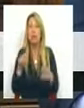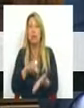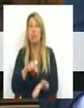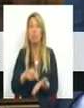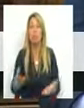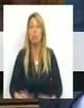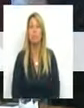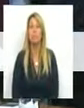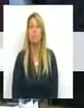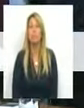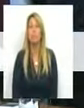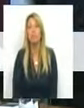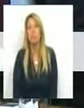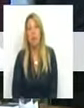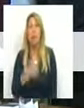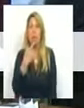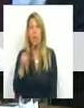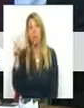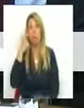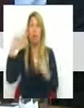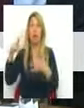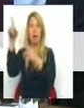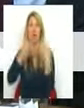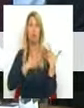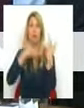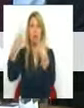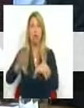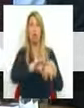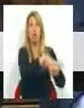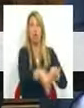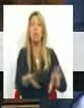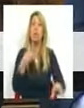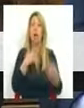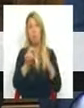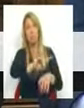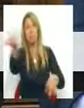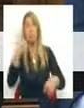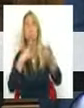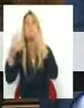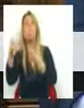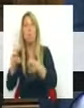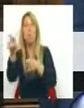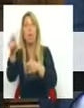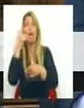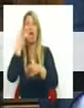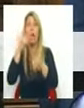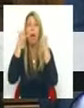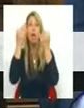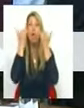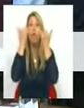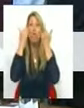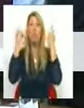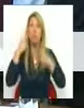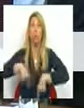possibilidade. Se me diz que elas foram responsáveis pela destruição. Tenho que perguntar a quem lançou a notícia e em que fonte é que ela recuperou, porque nós, do nosso lado, não tínhamos essa informação. Foi-lhe